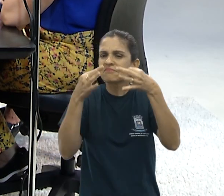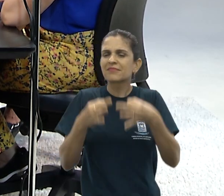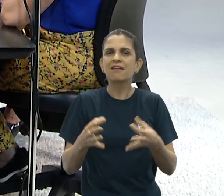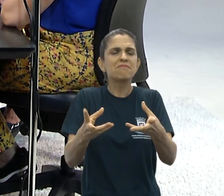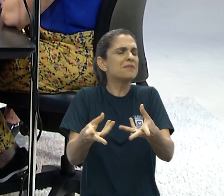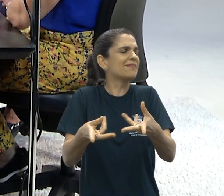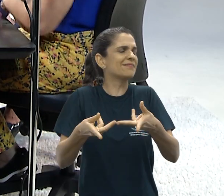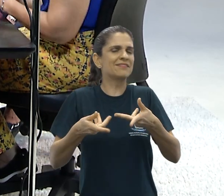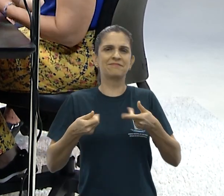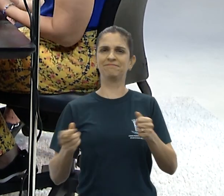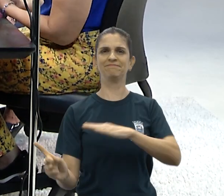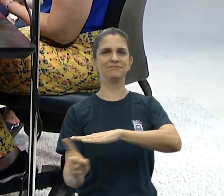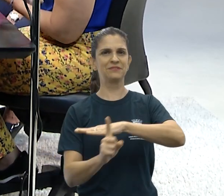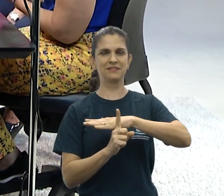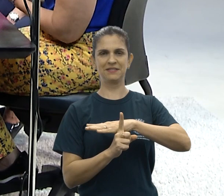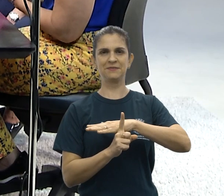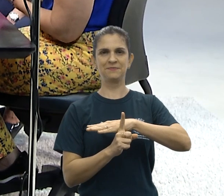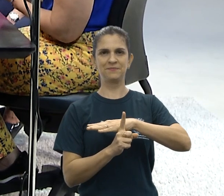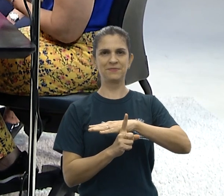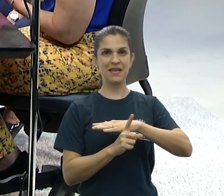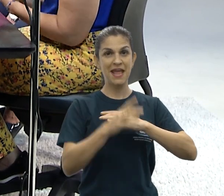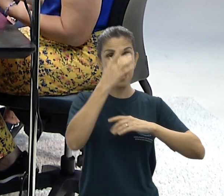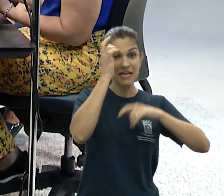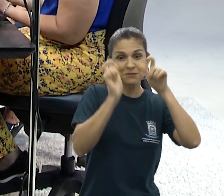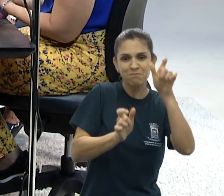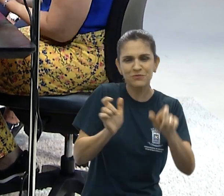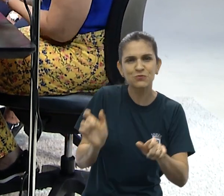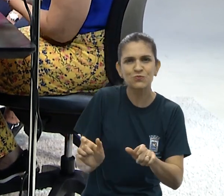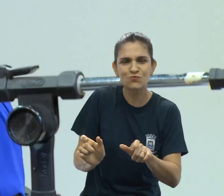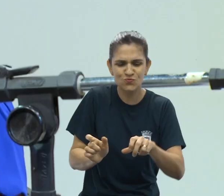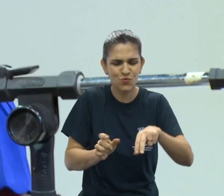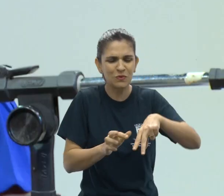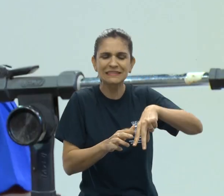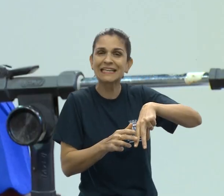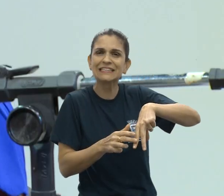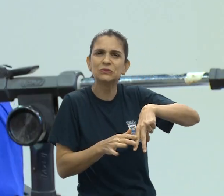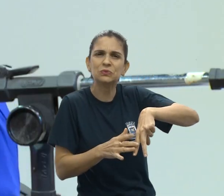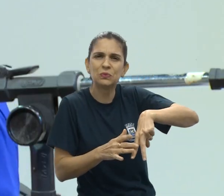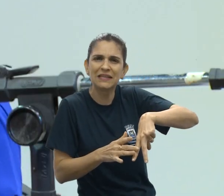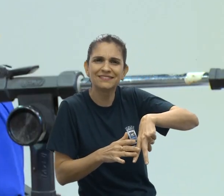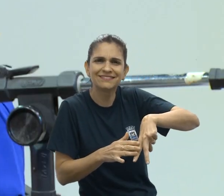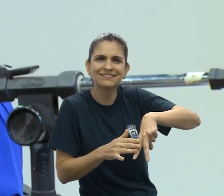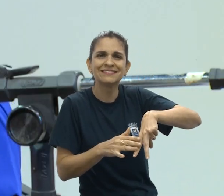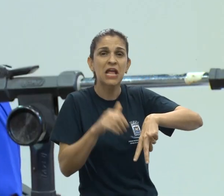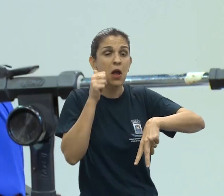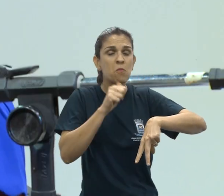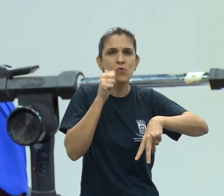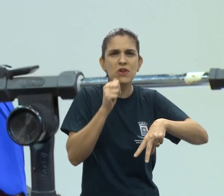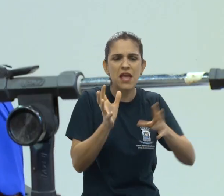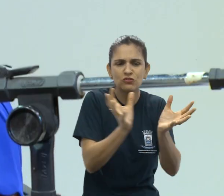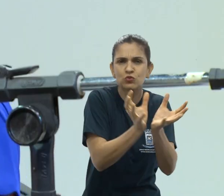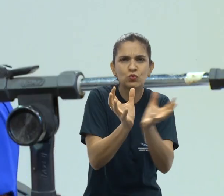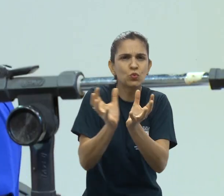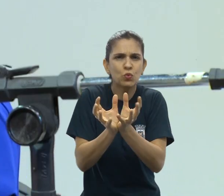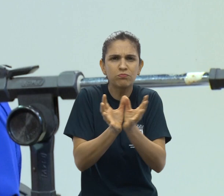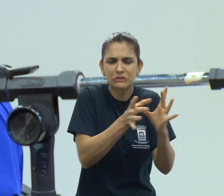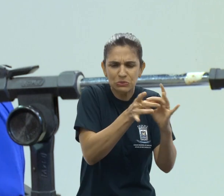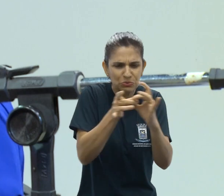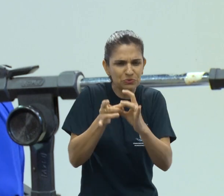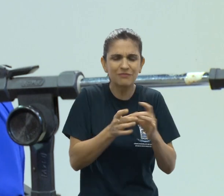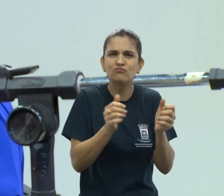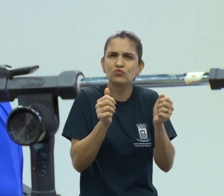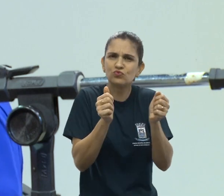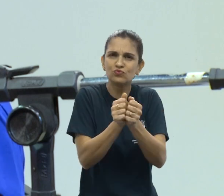os pacientes, eles se unem uma com a dor da outra. A gente tem grupos de WhatsApp, como as vencedoras que